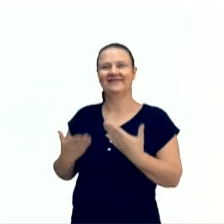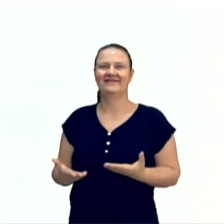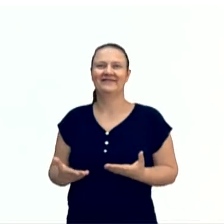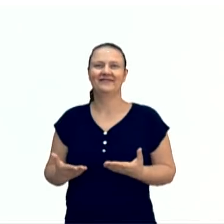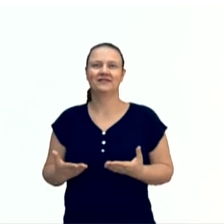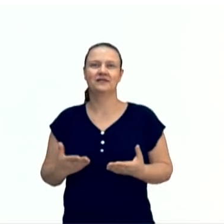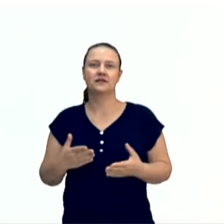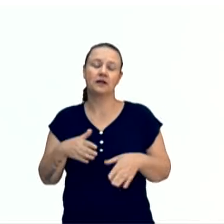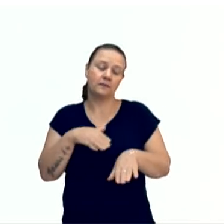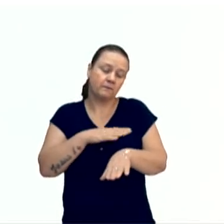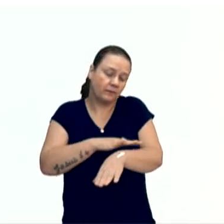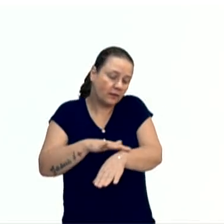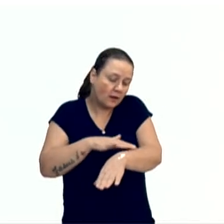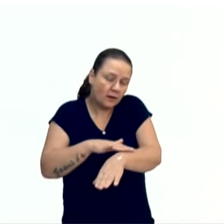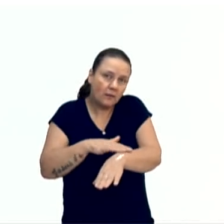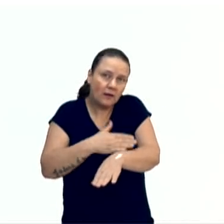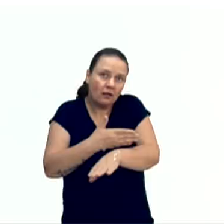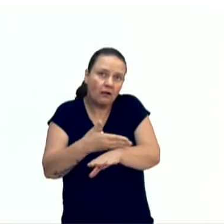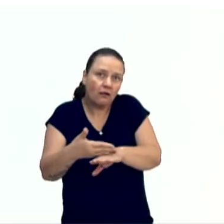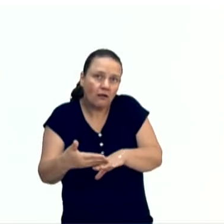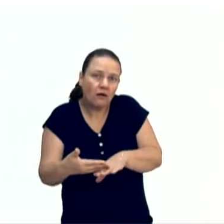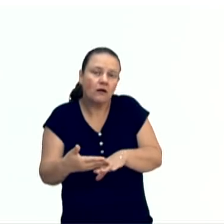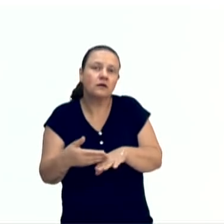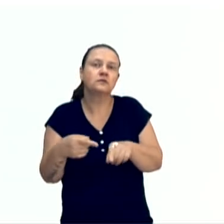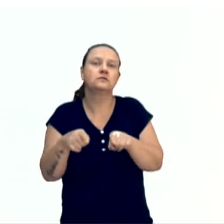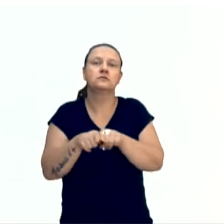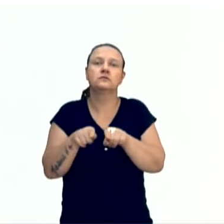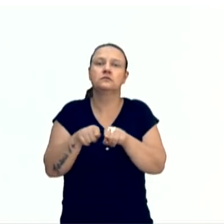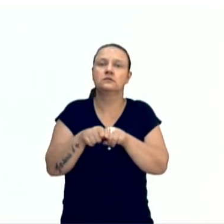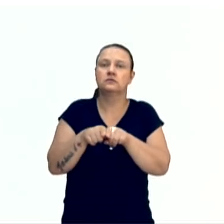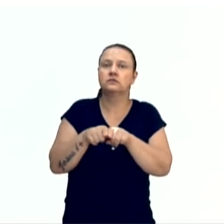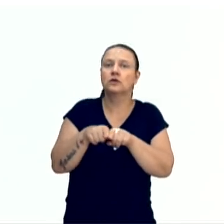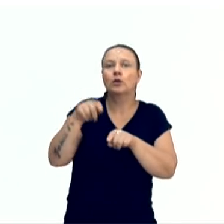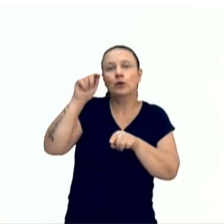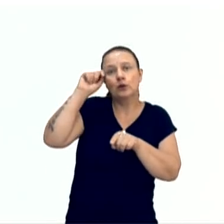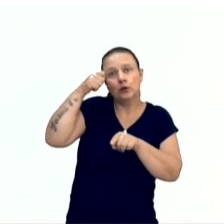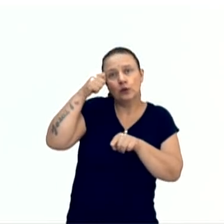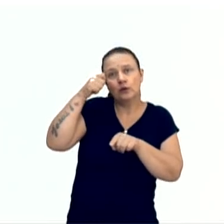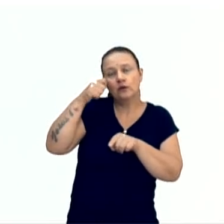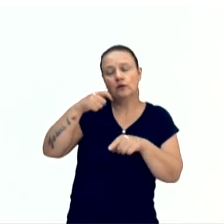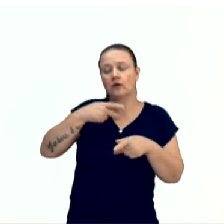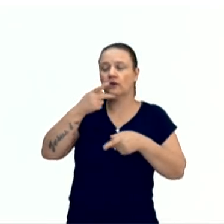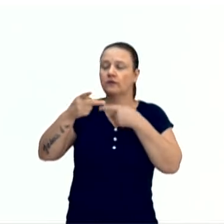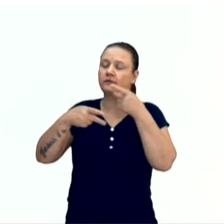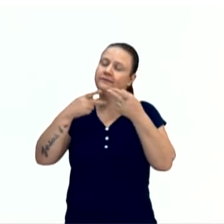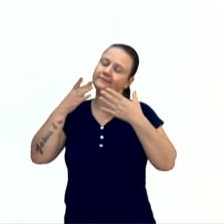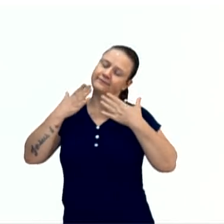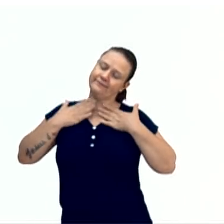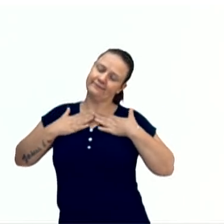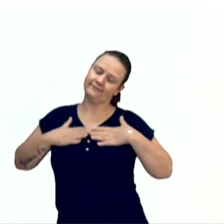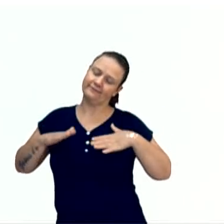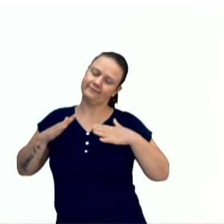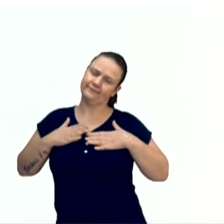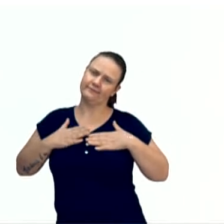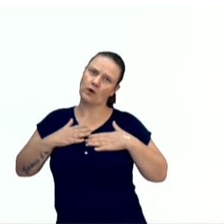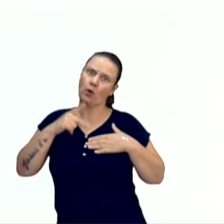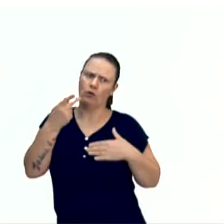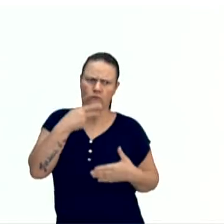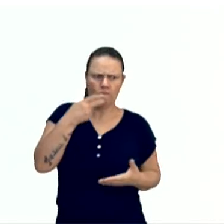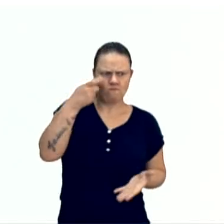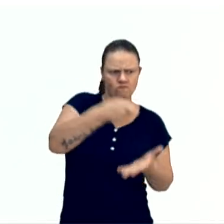De pele clara, de pele escura. Um fala branda, o outro dura.